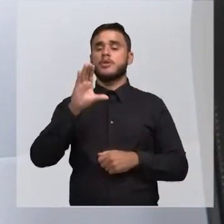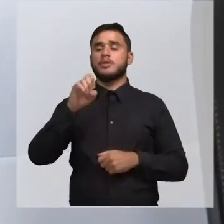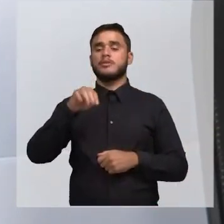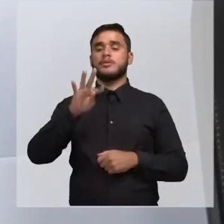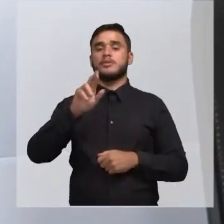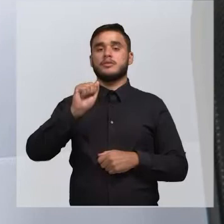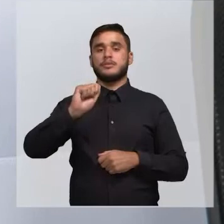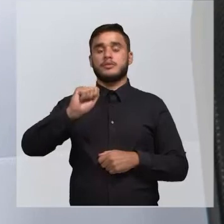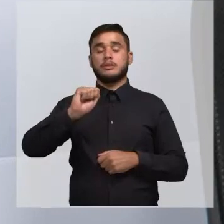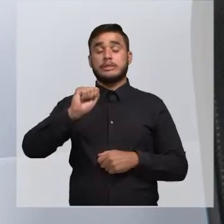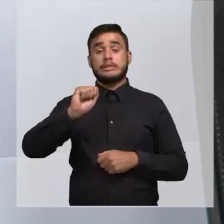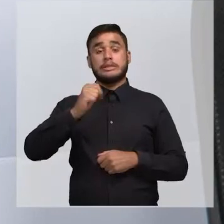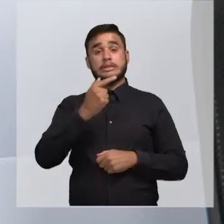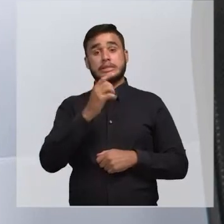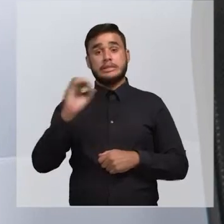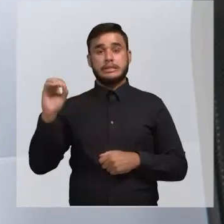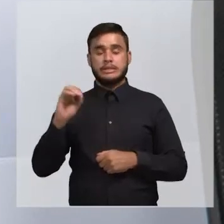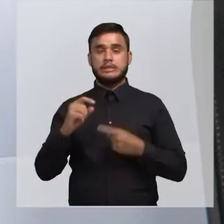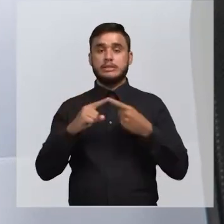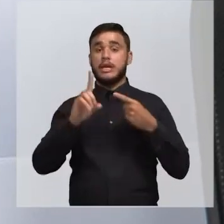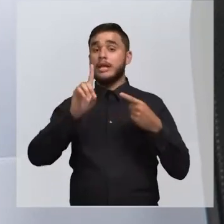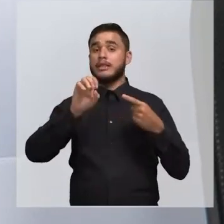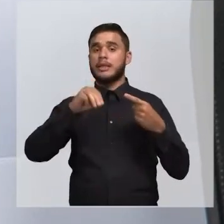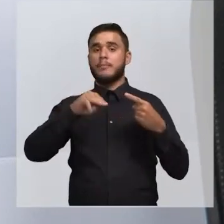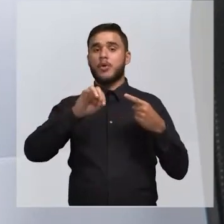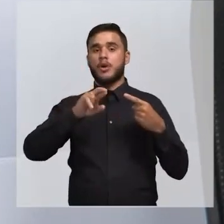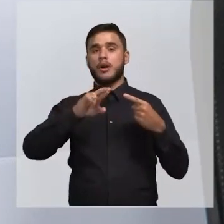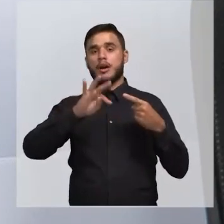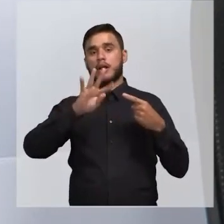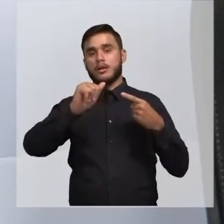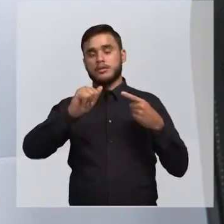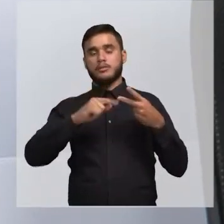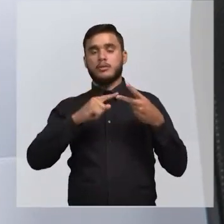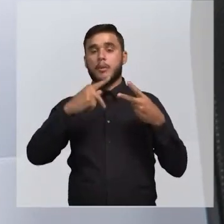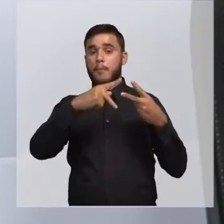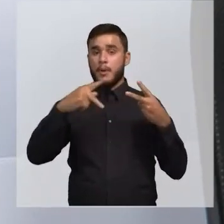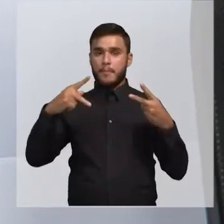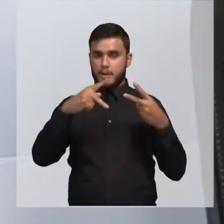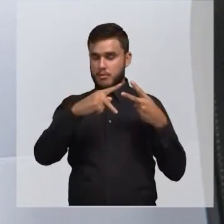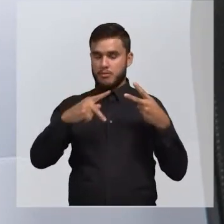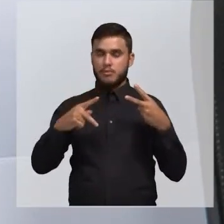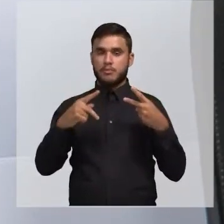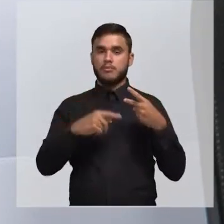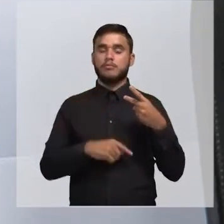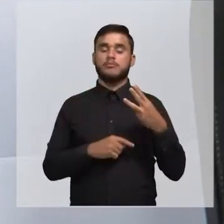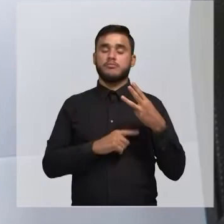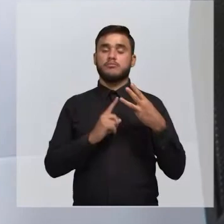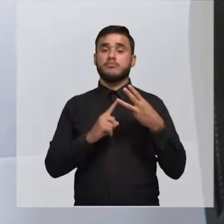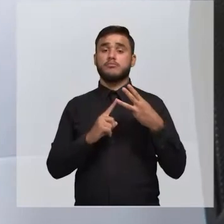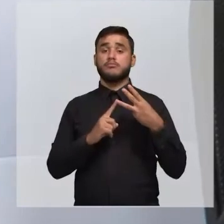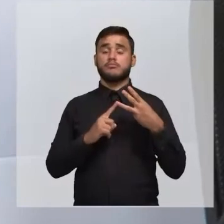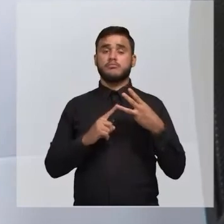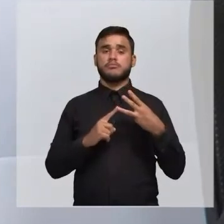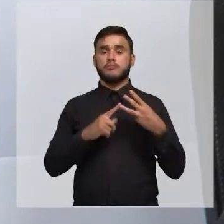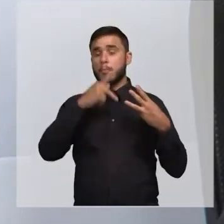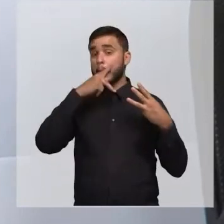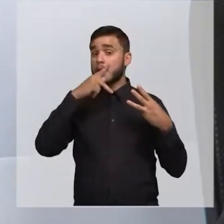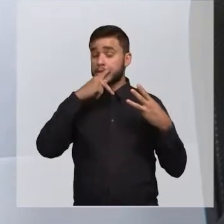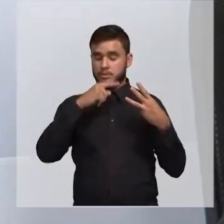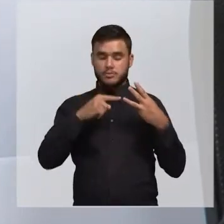era constituído pelos democratas, PP, Partido Popular,